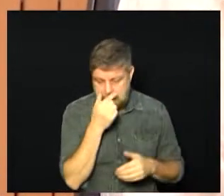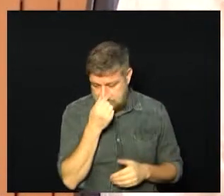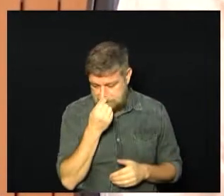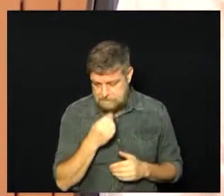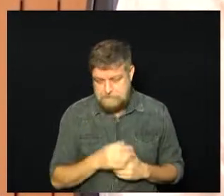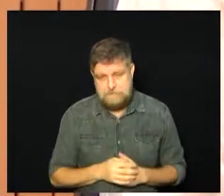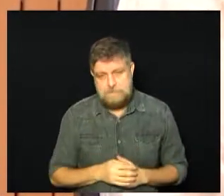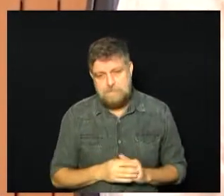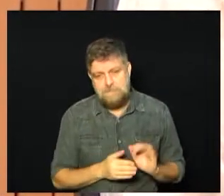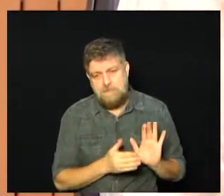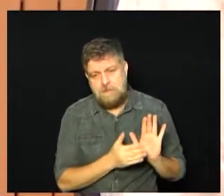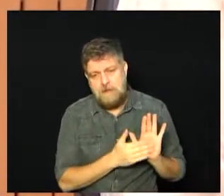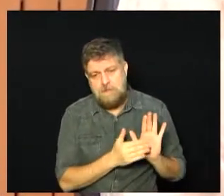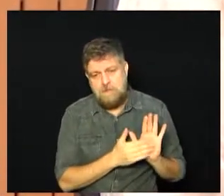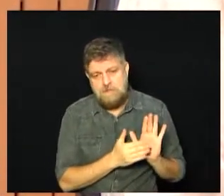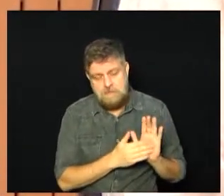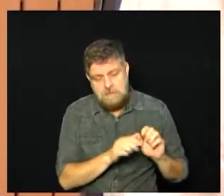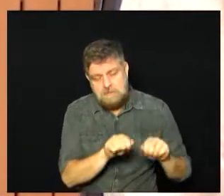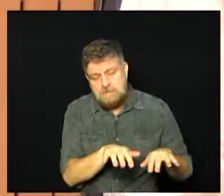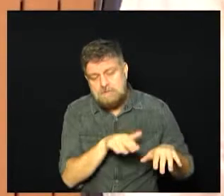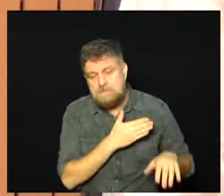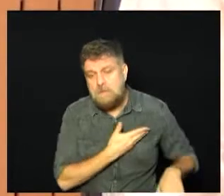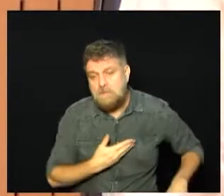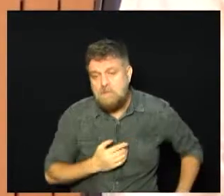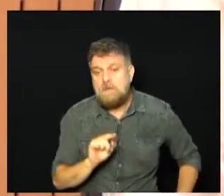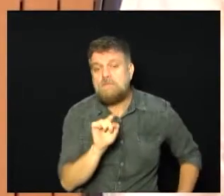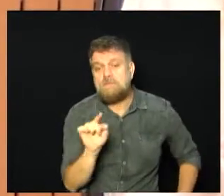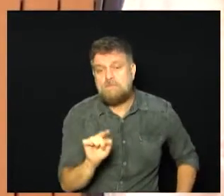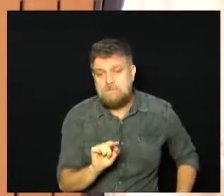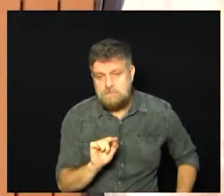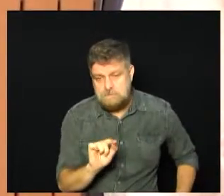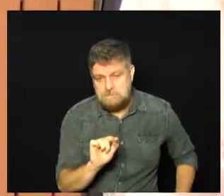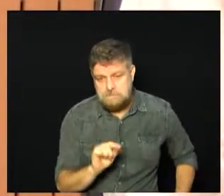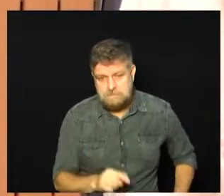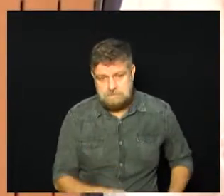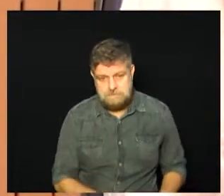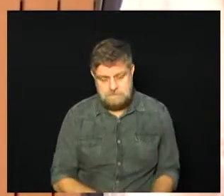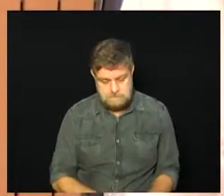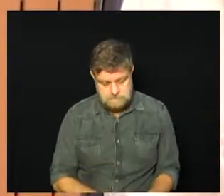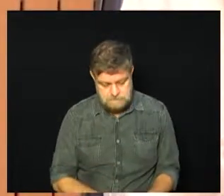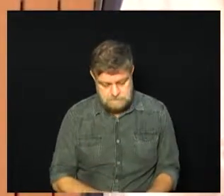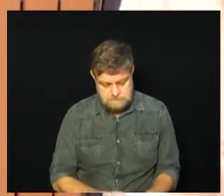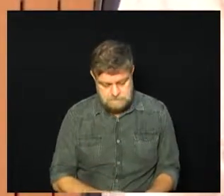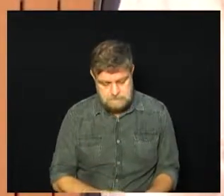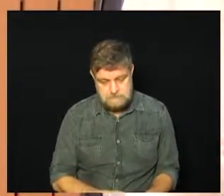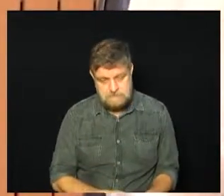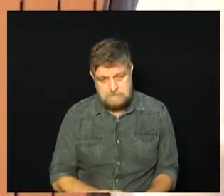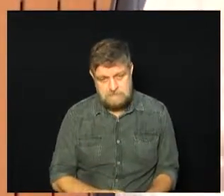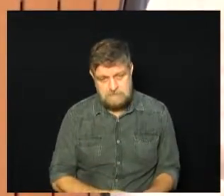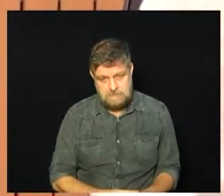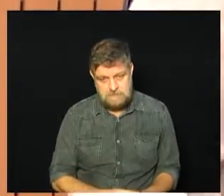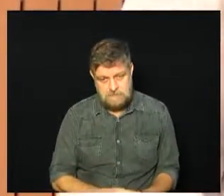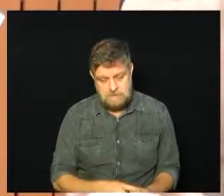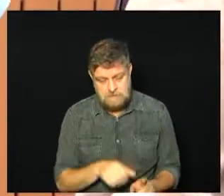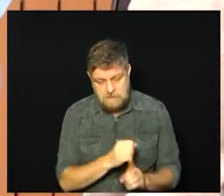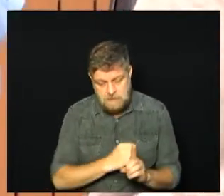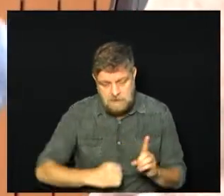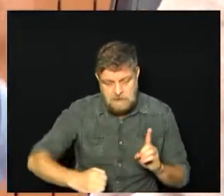A proposta dessa audiência pública é podermos discutir, debater com a